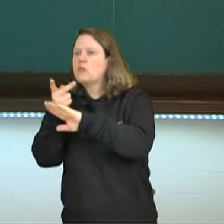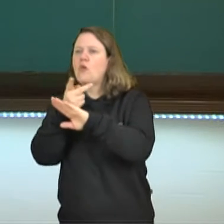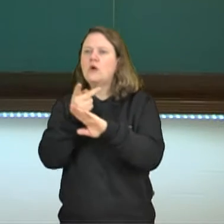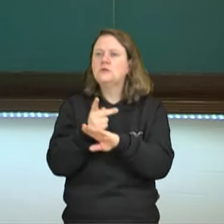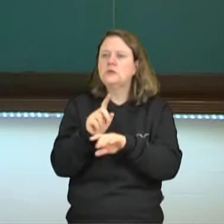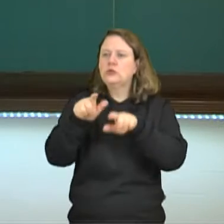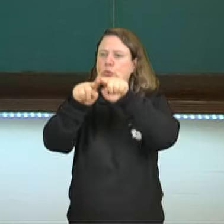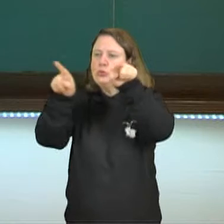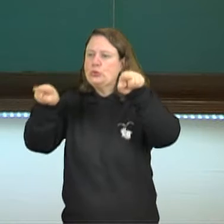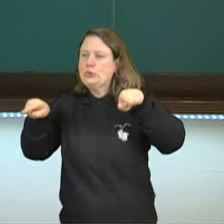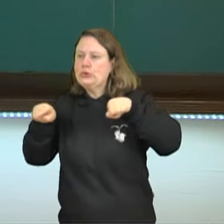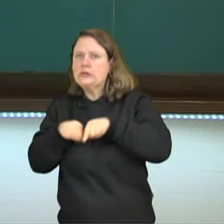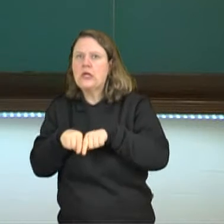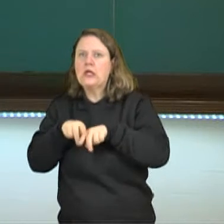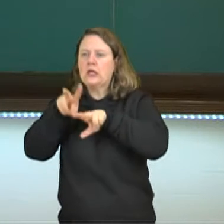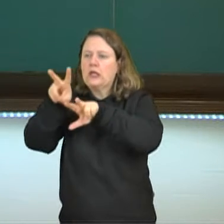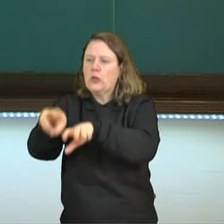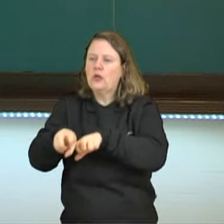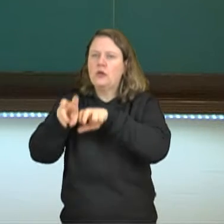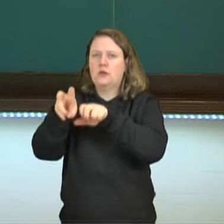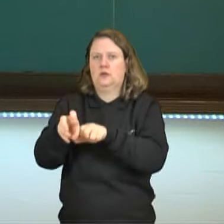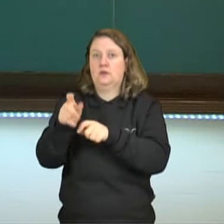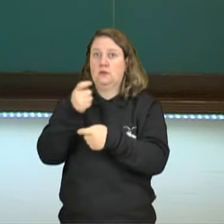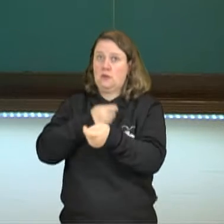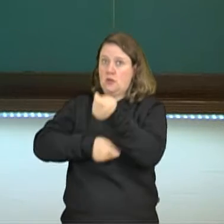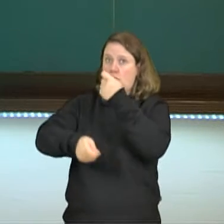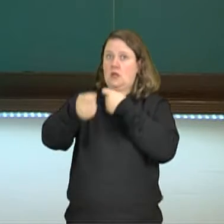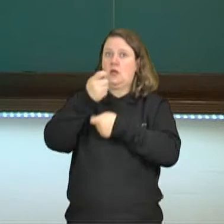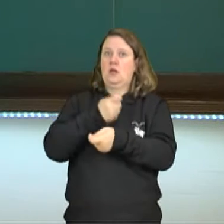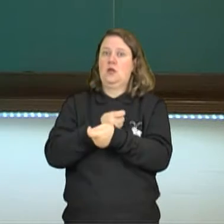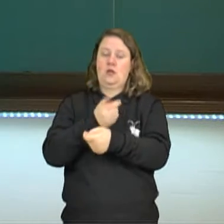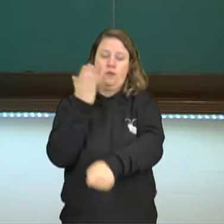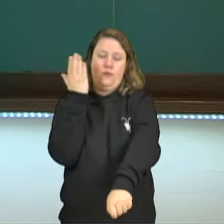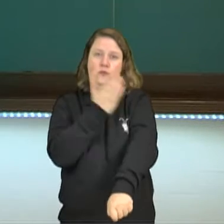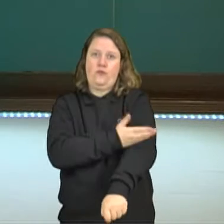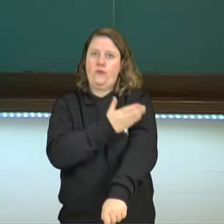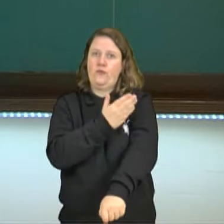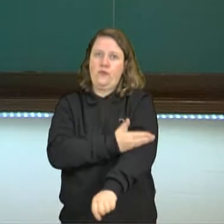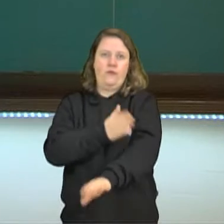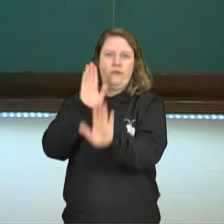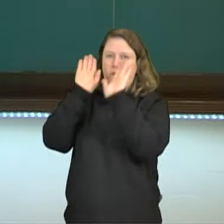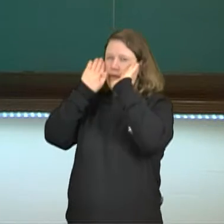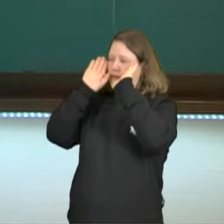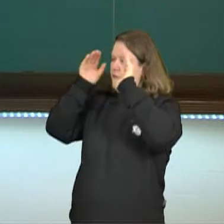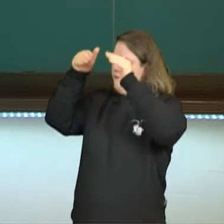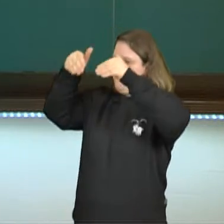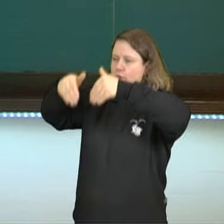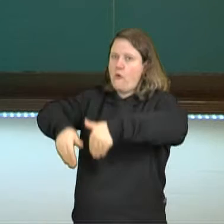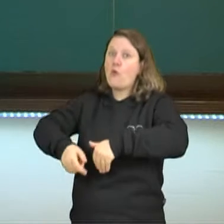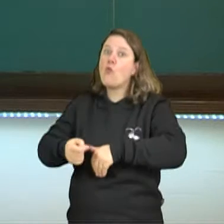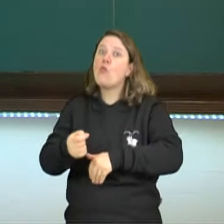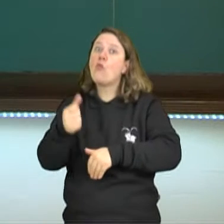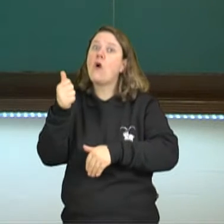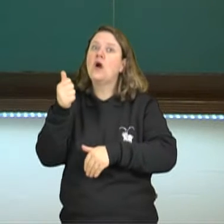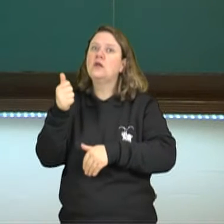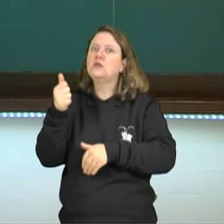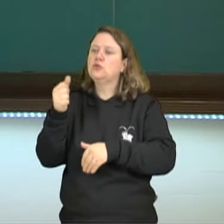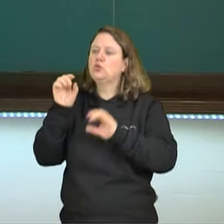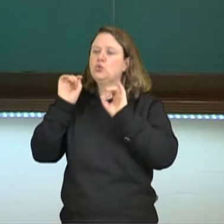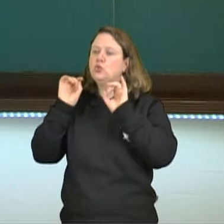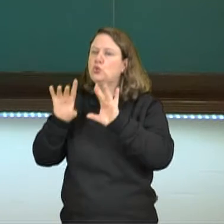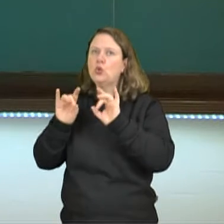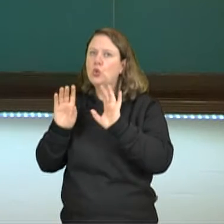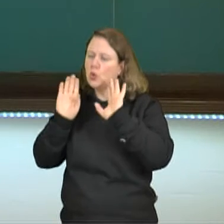proteção. Então, a economia da Idade Média é pautada quase que exclusivamente